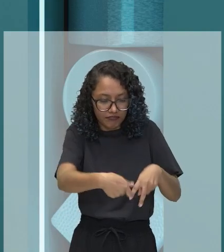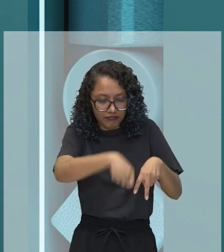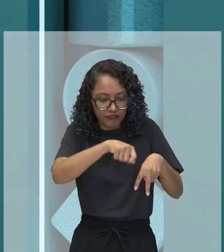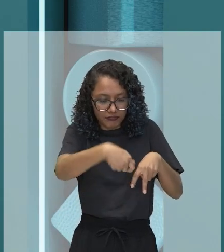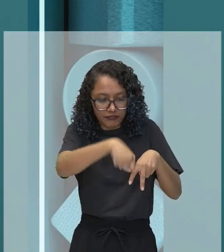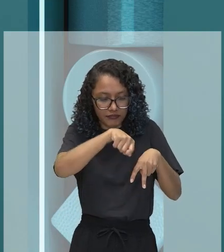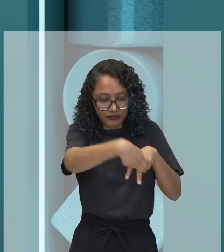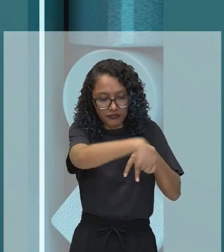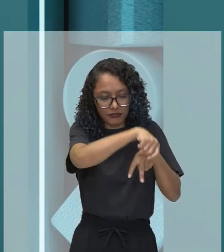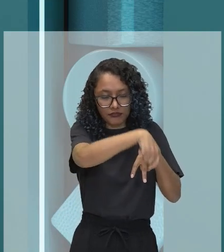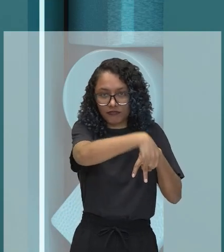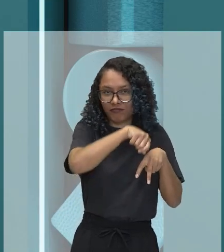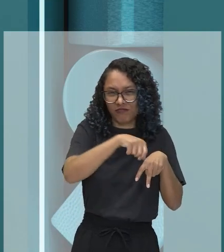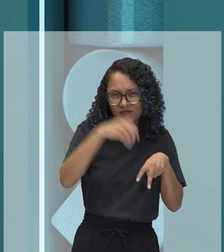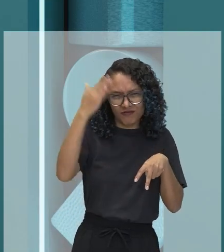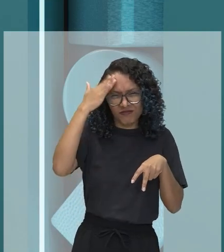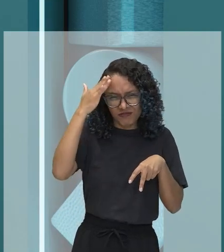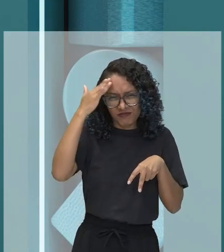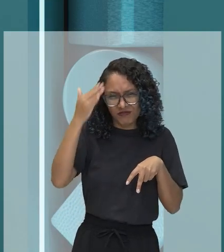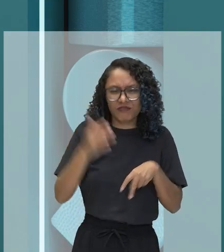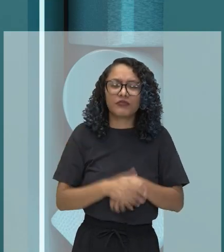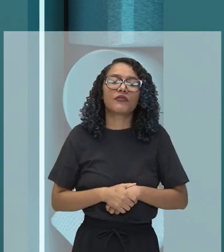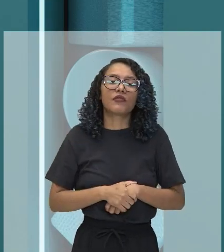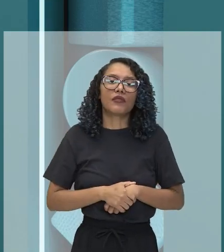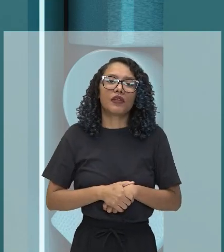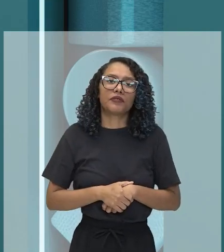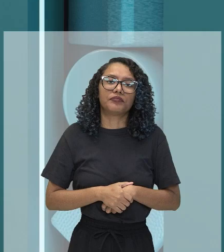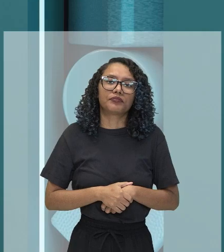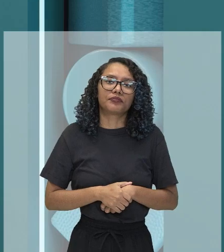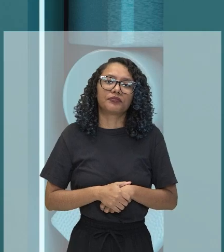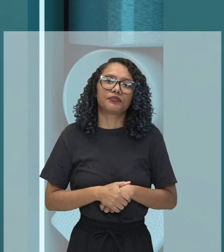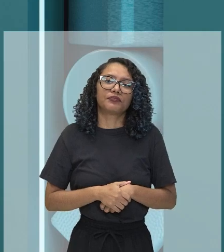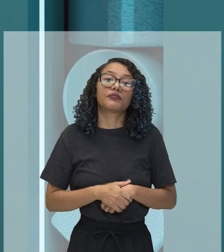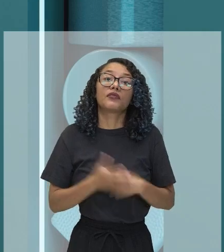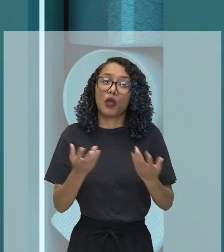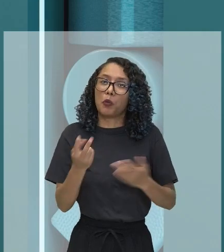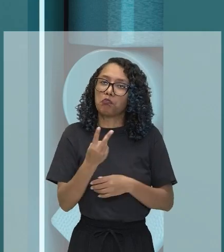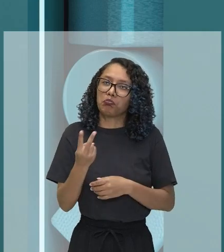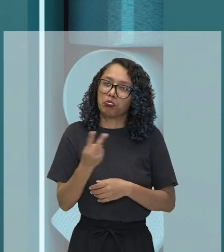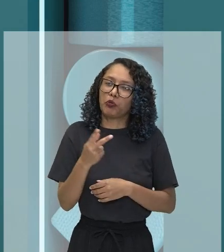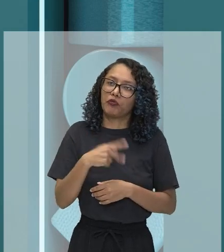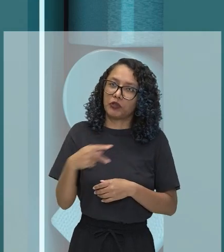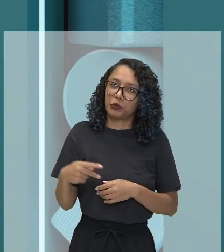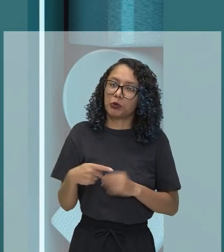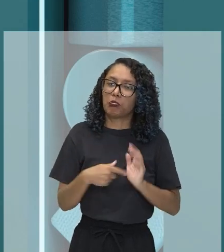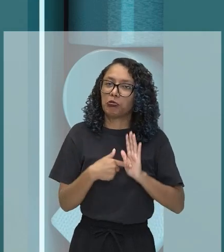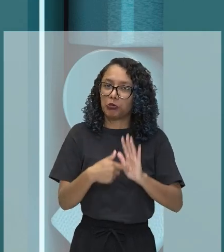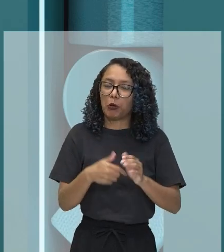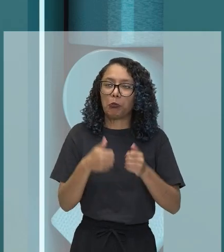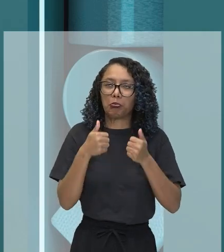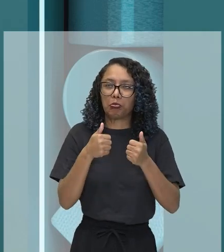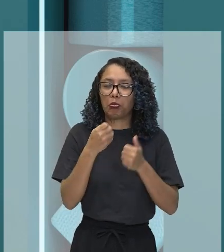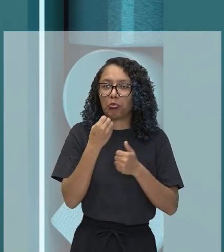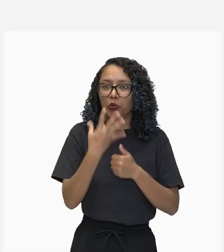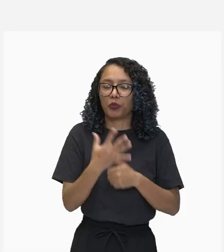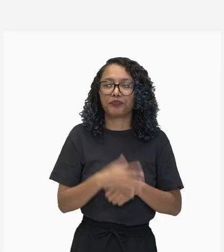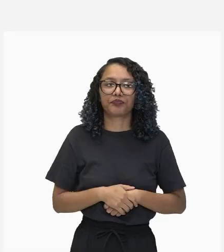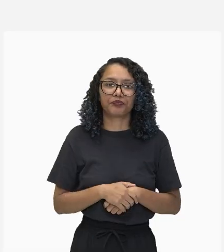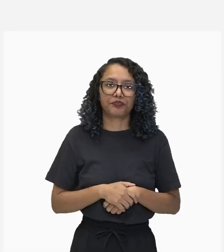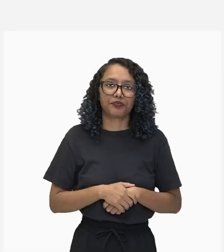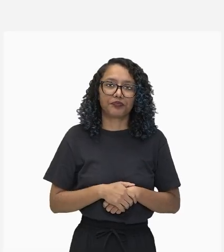Então, os professores representaram muito bem a dança do carimbó. Então, e no